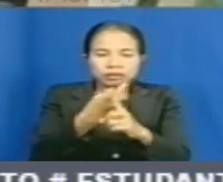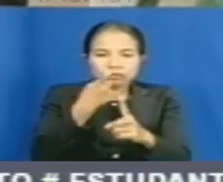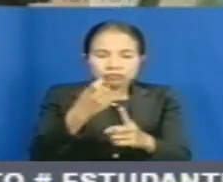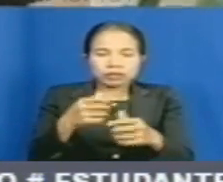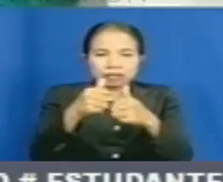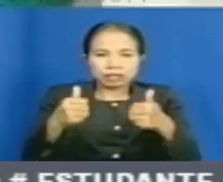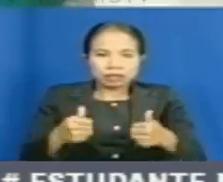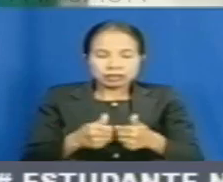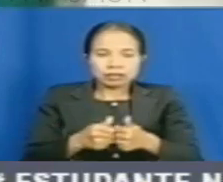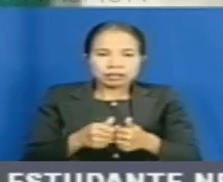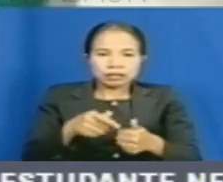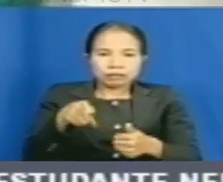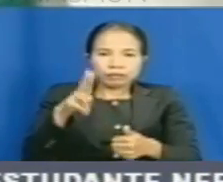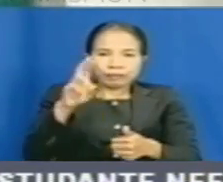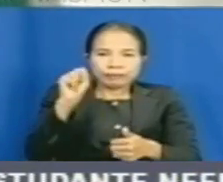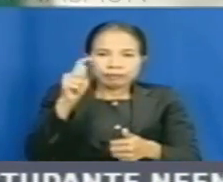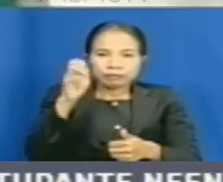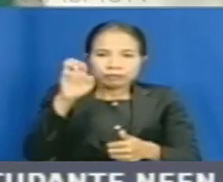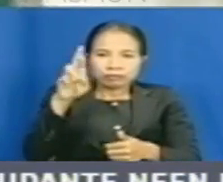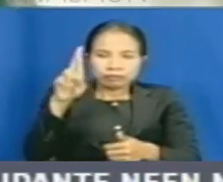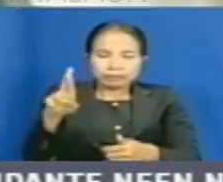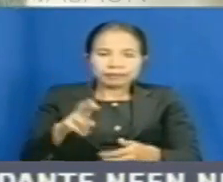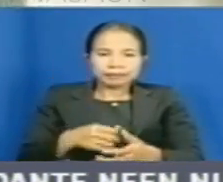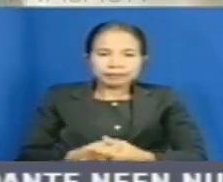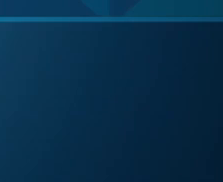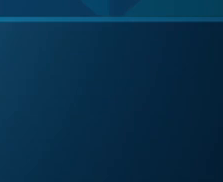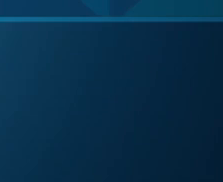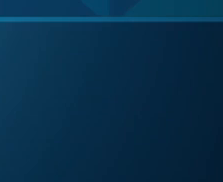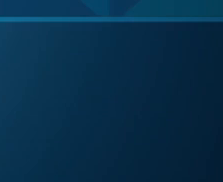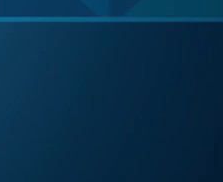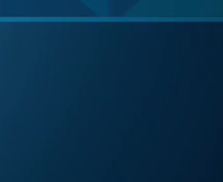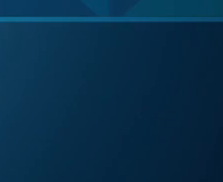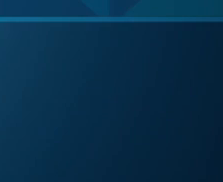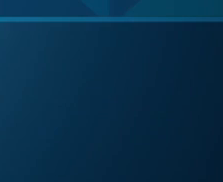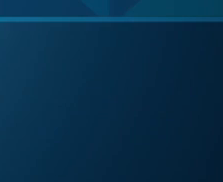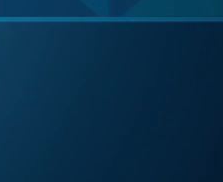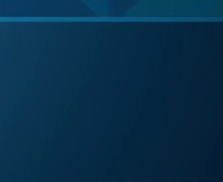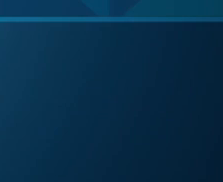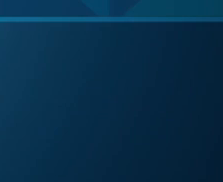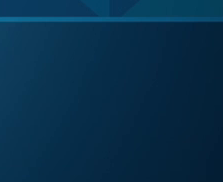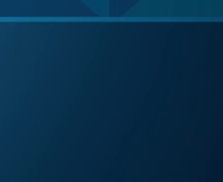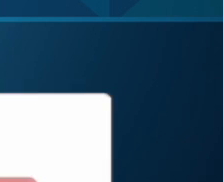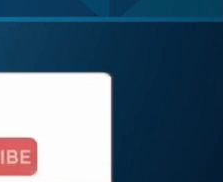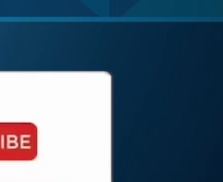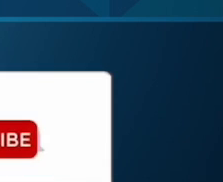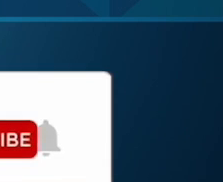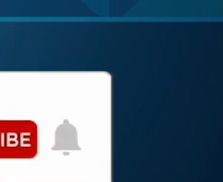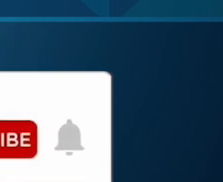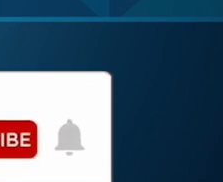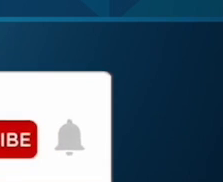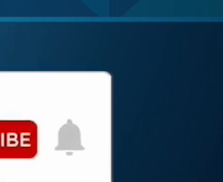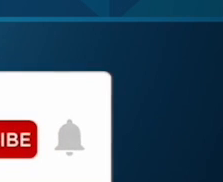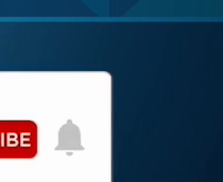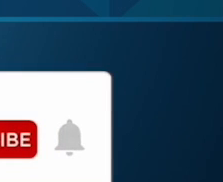Agência USDA. Hoci Manatutu Franza Koshimenez ba RTTL. Atu retang informação factuais no